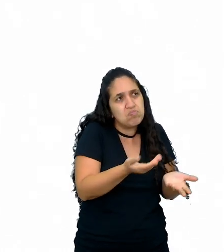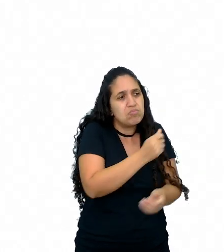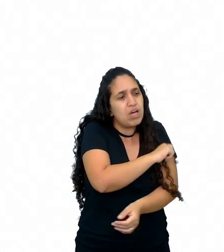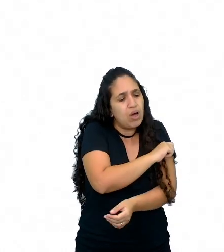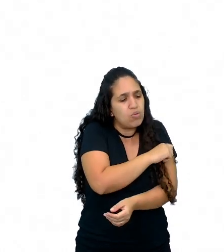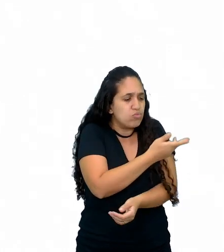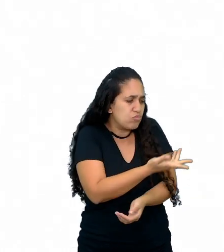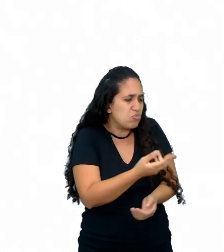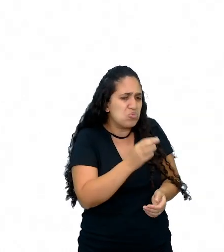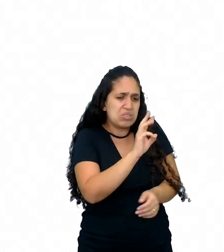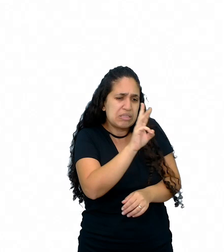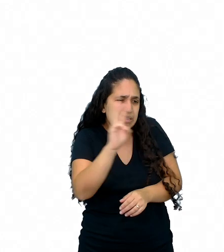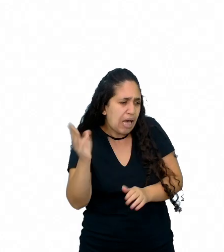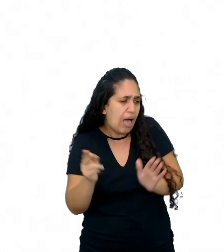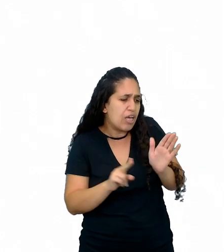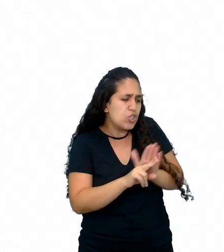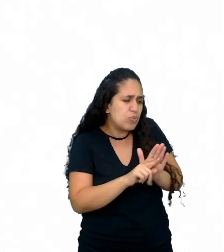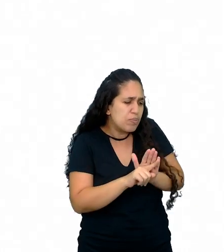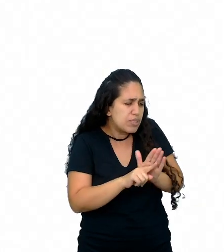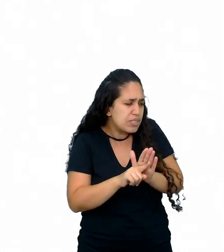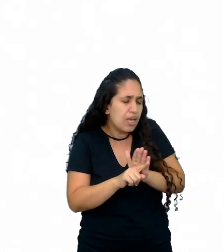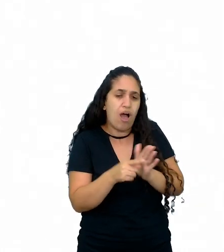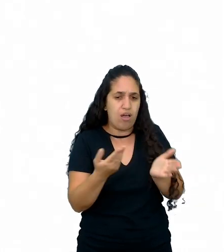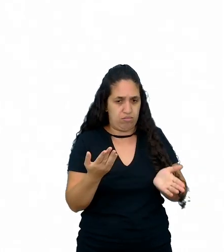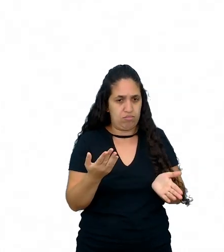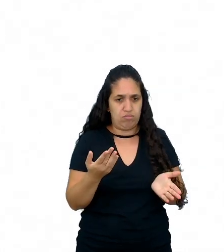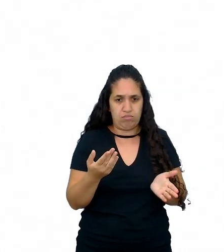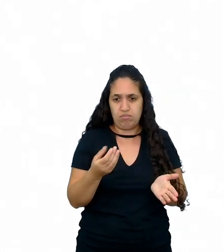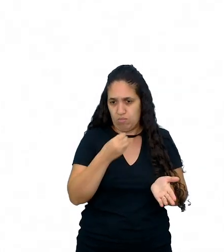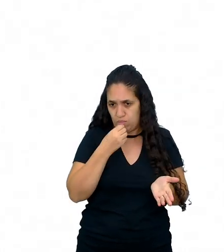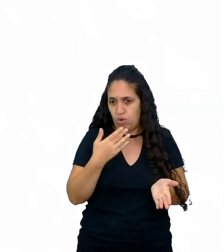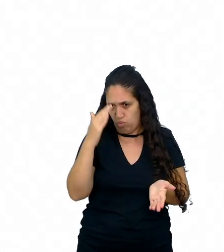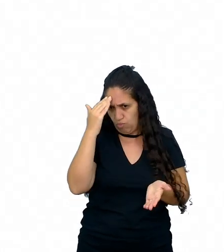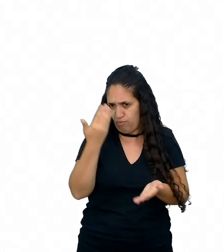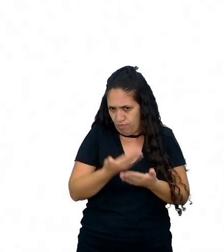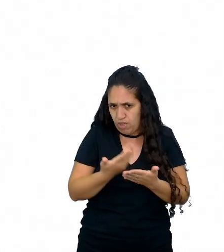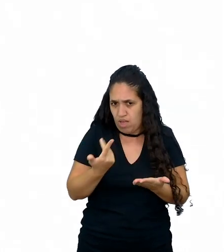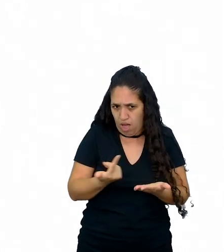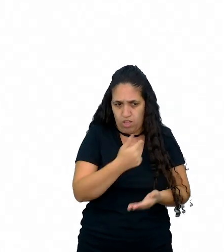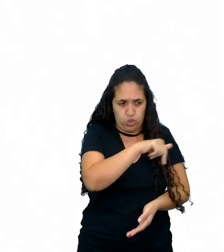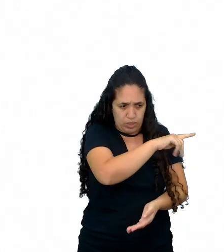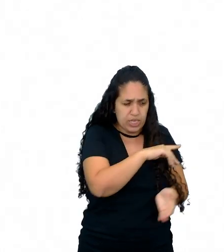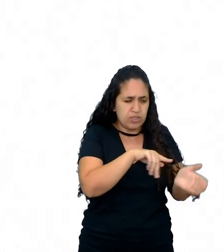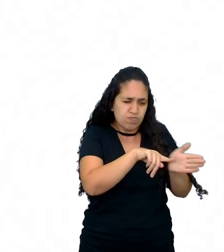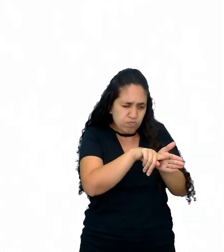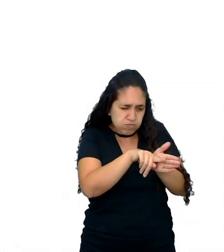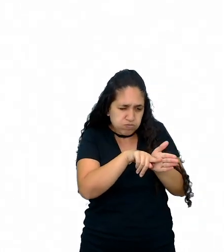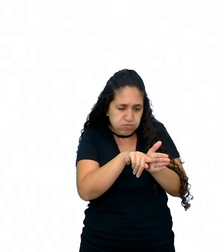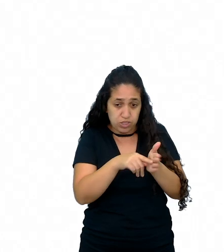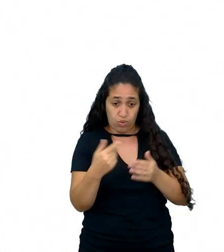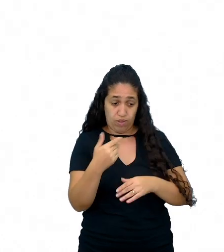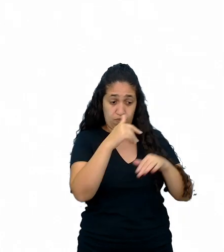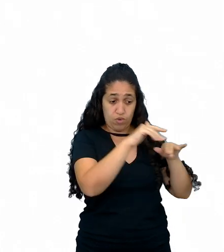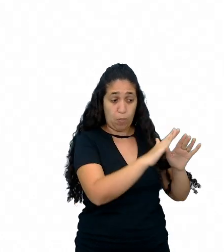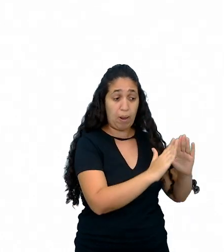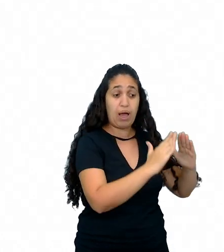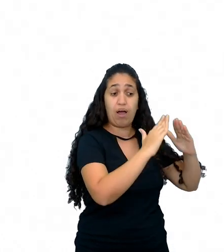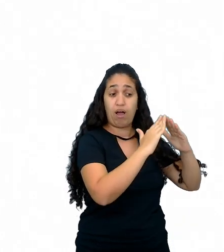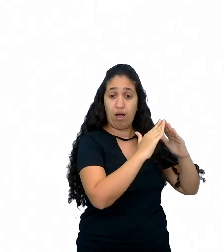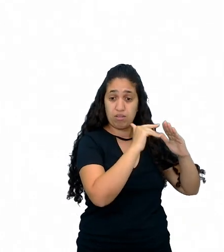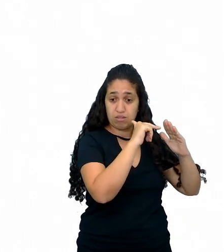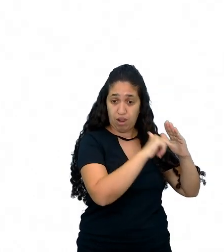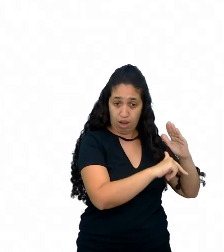alguns sites de pesquisas, né, confiáveis, né, porque eles têm que trazer, eles têm que ir para casa, levar